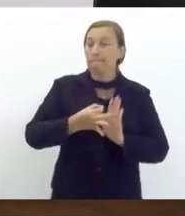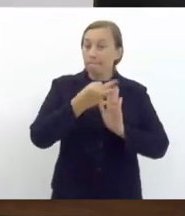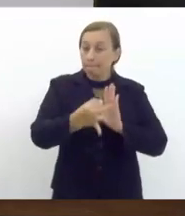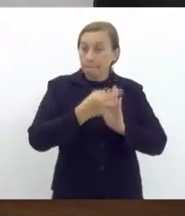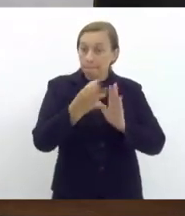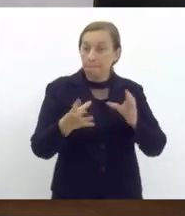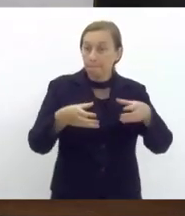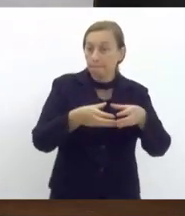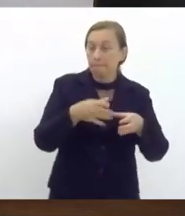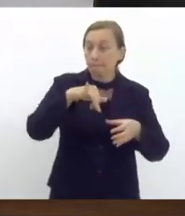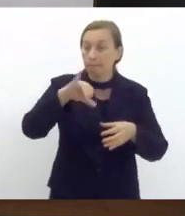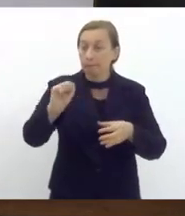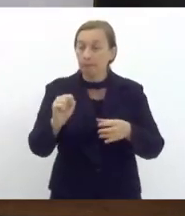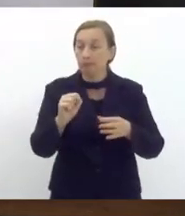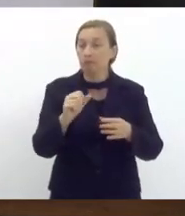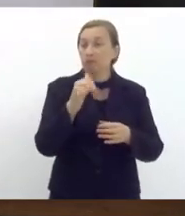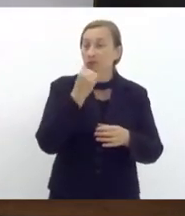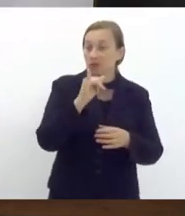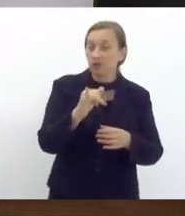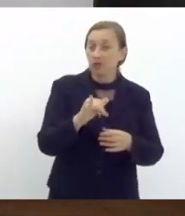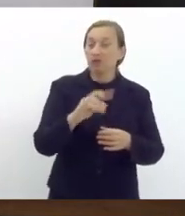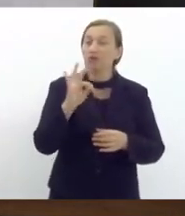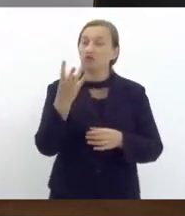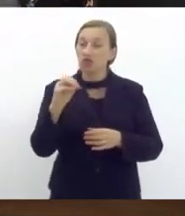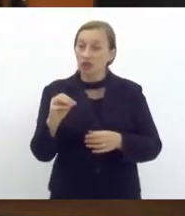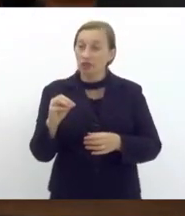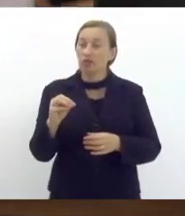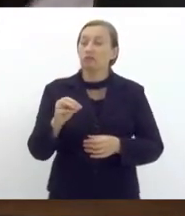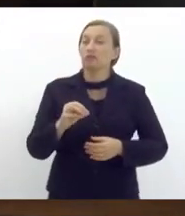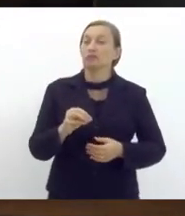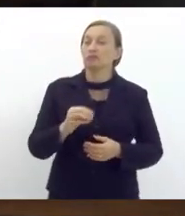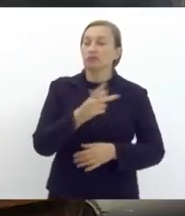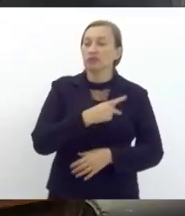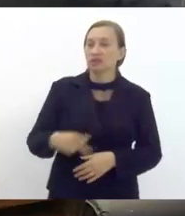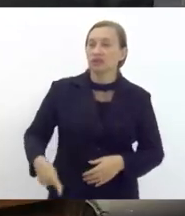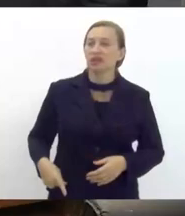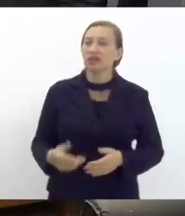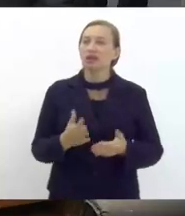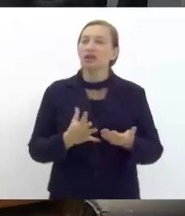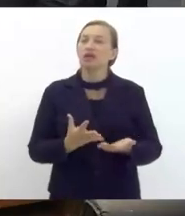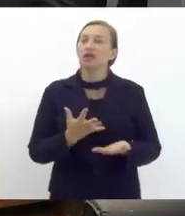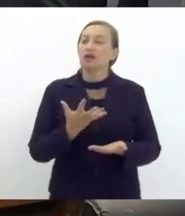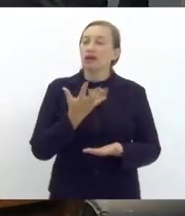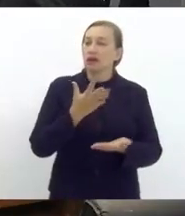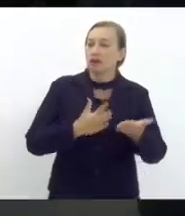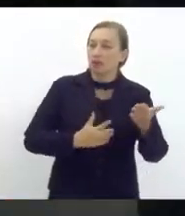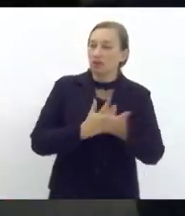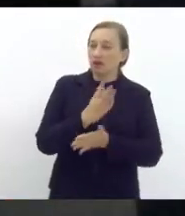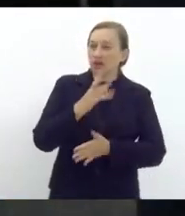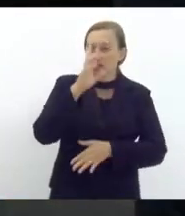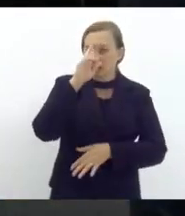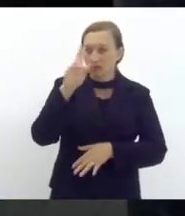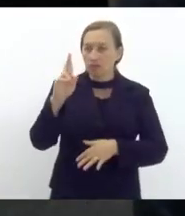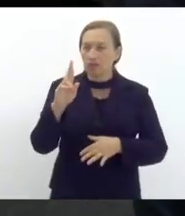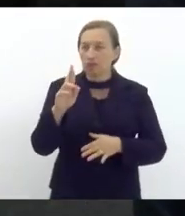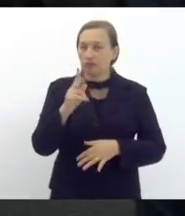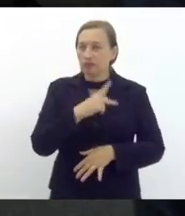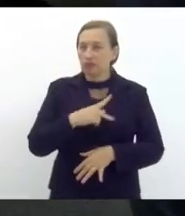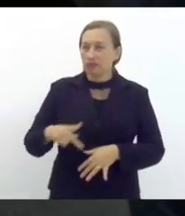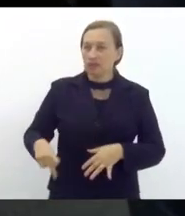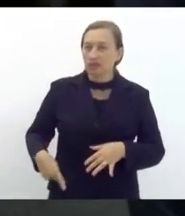comissão de Minas energia pelo presidente Thiago Rangel favorável Presidente com uma emenda